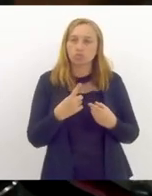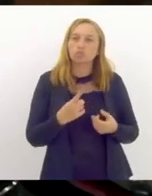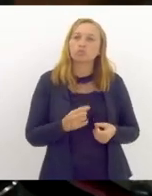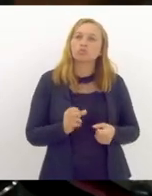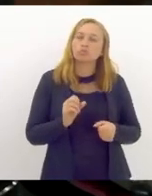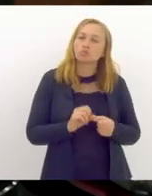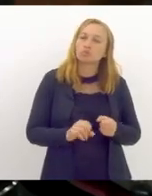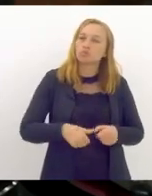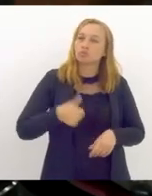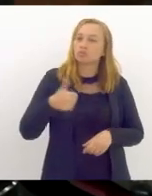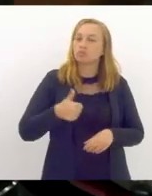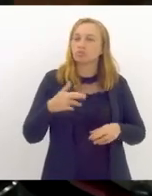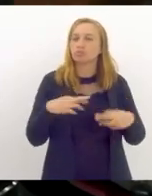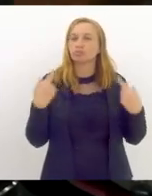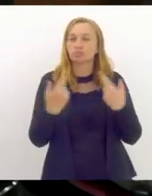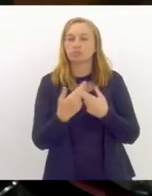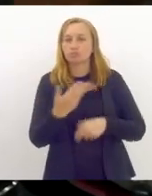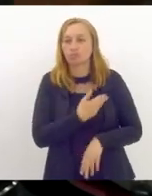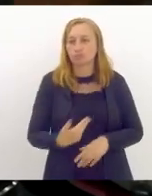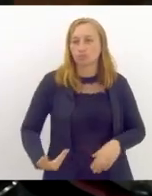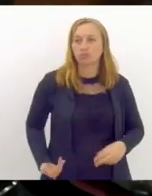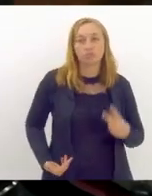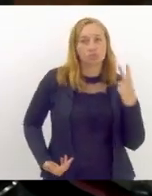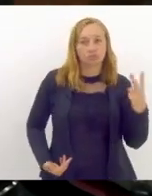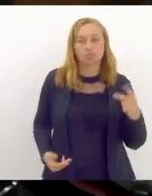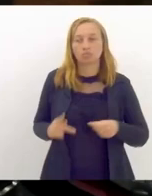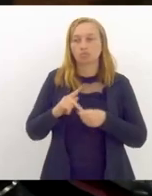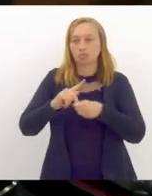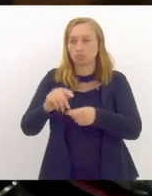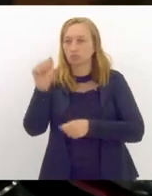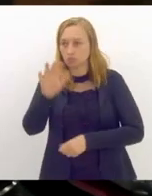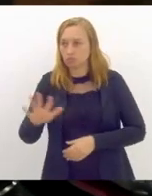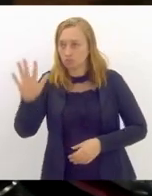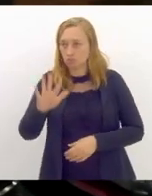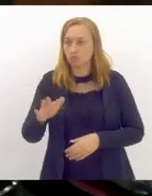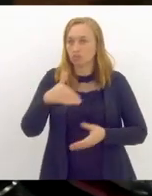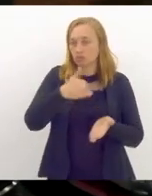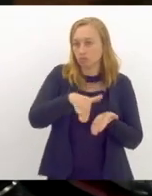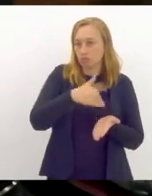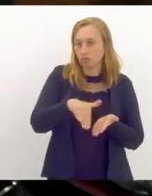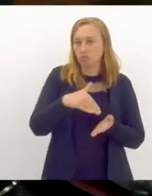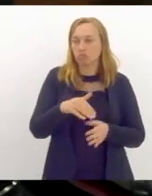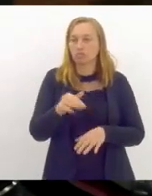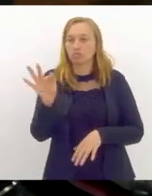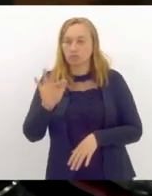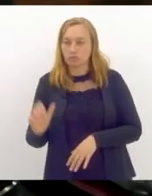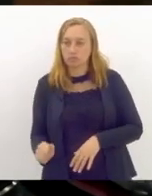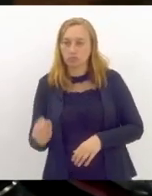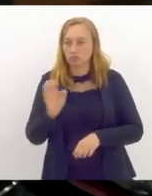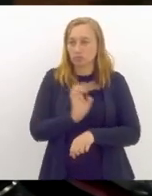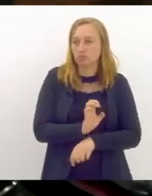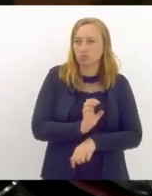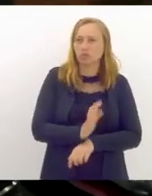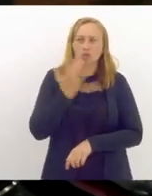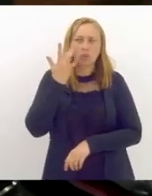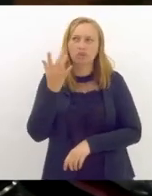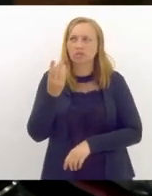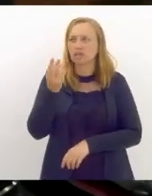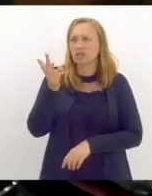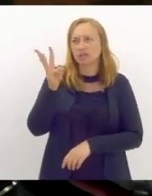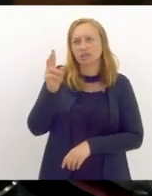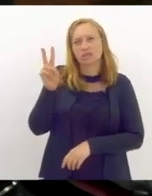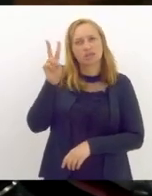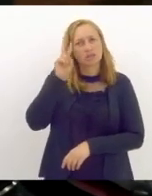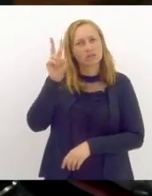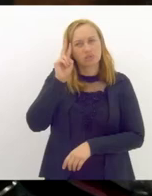fizemos uma primeira reunião eu Governador os dois Procuradores Gerais e o secretário de Fazenda do Estado foi a segunda-feira da semana